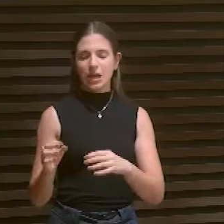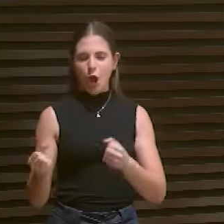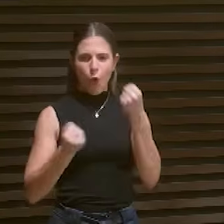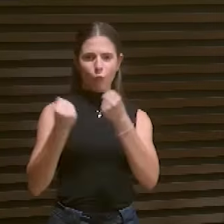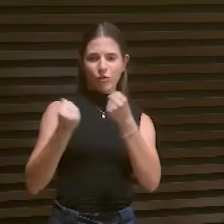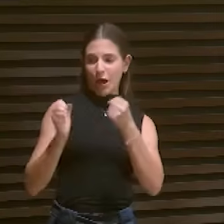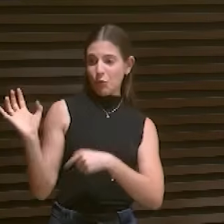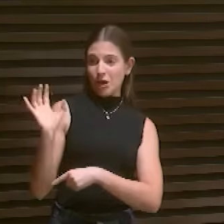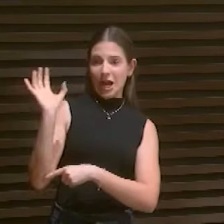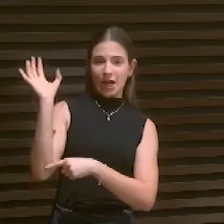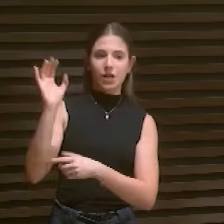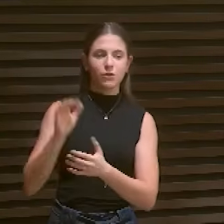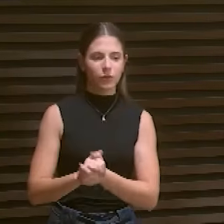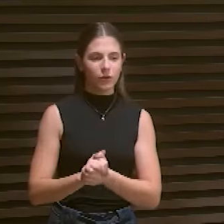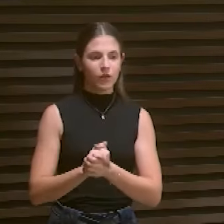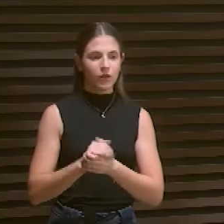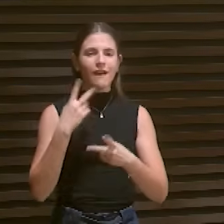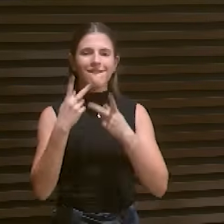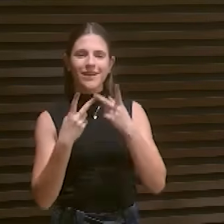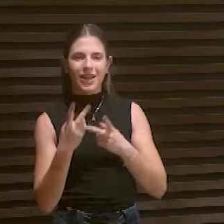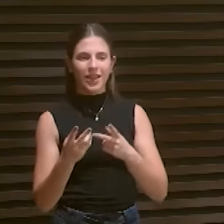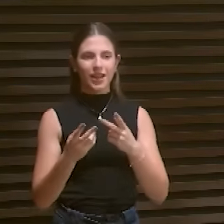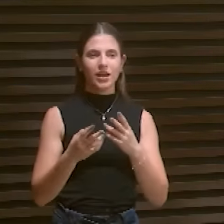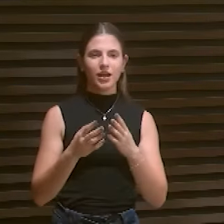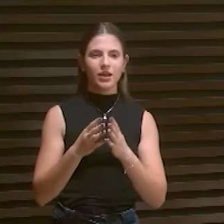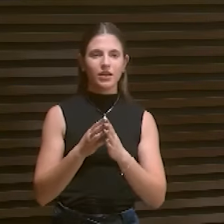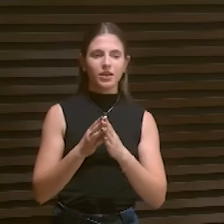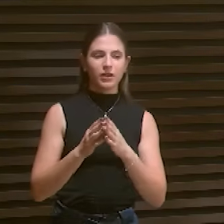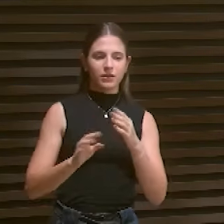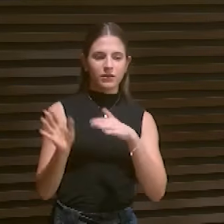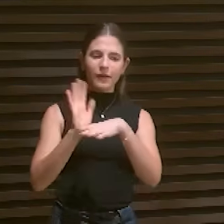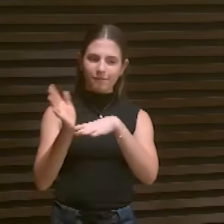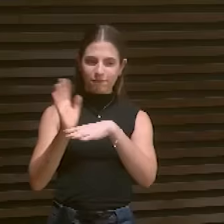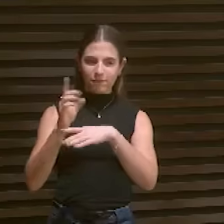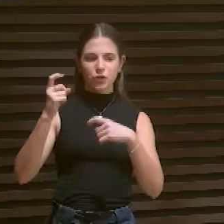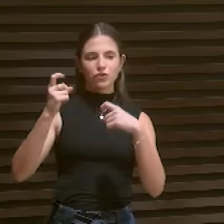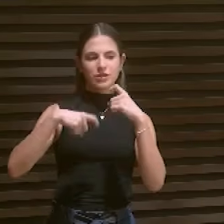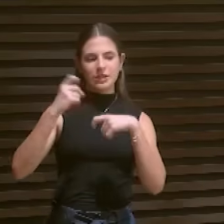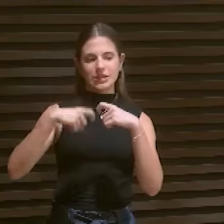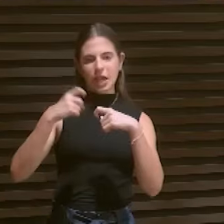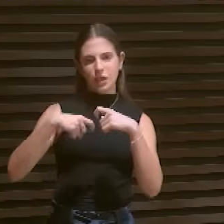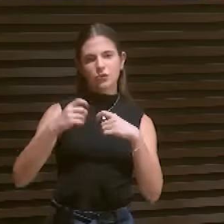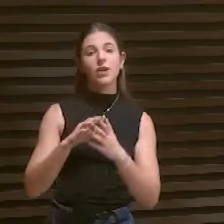filme censurado, falar sobre obscenidades, assistir cenas de sexo. É isso que nós devemos